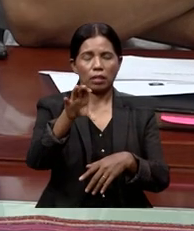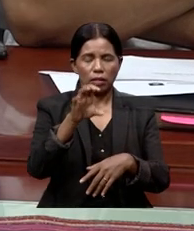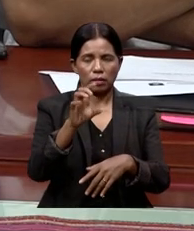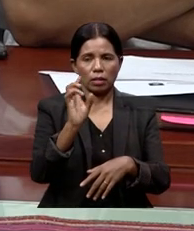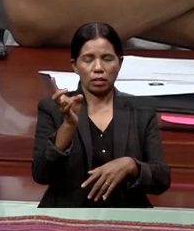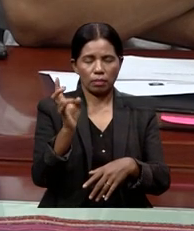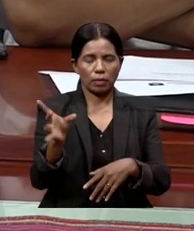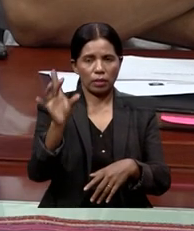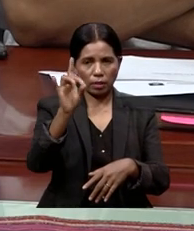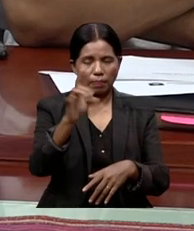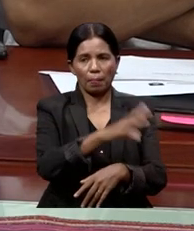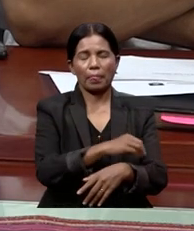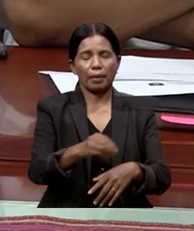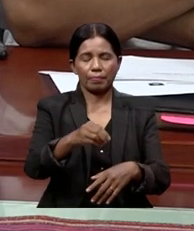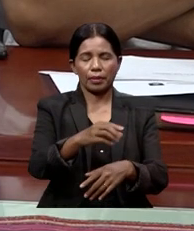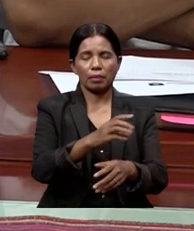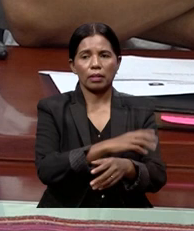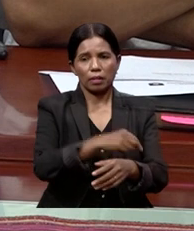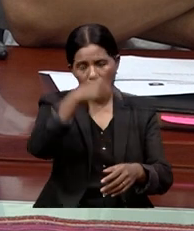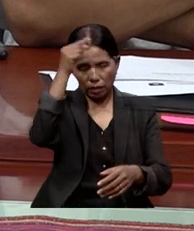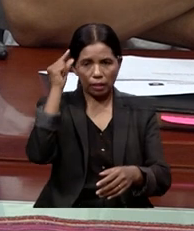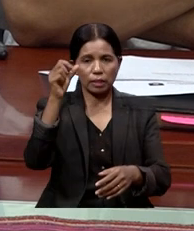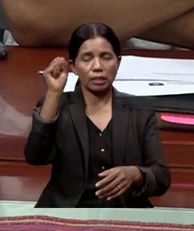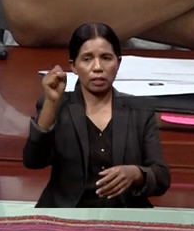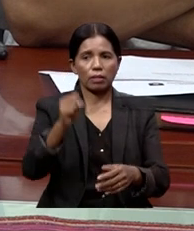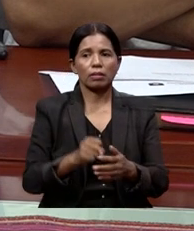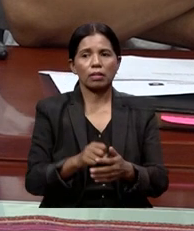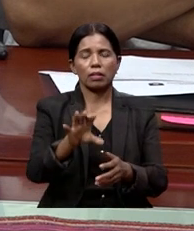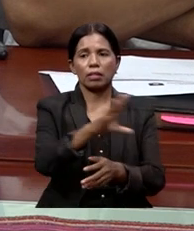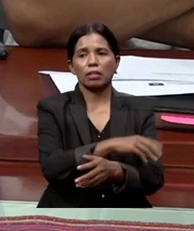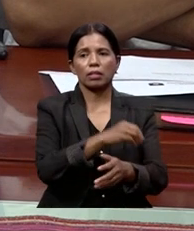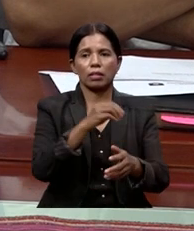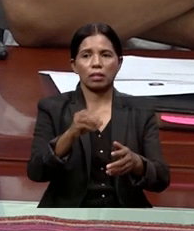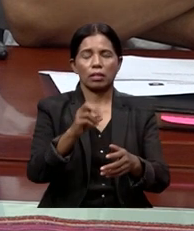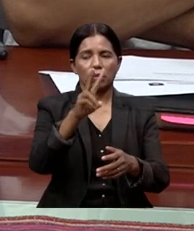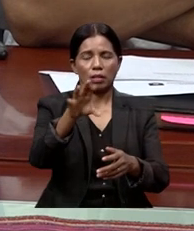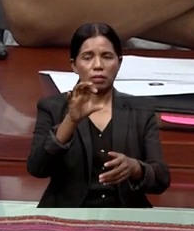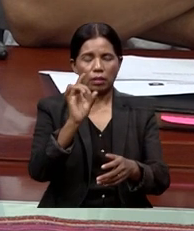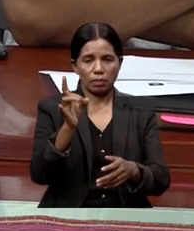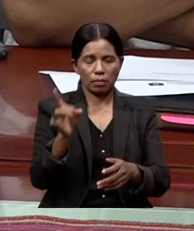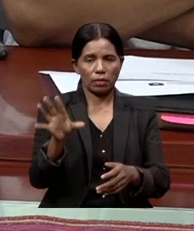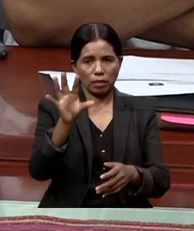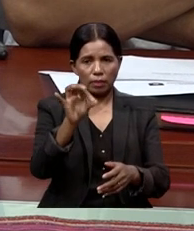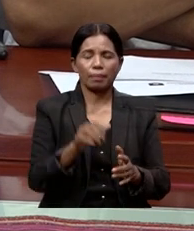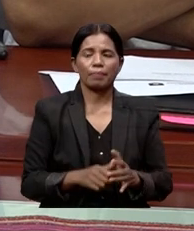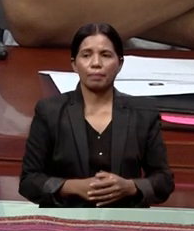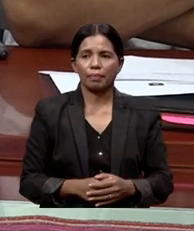$278. Enquanto licenciatura sira simo $288.